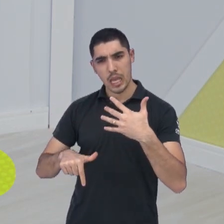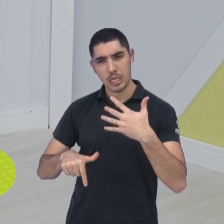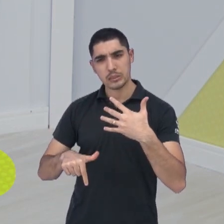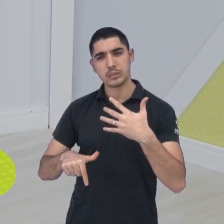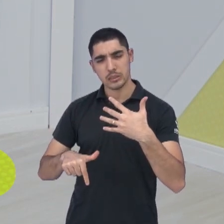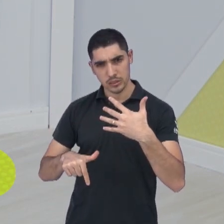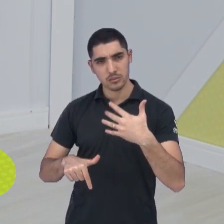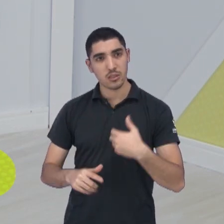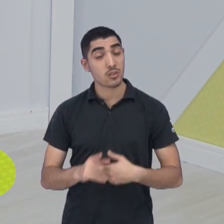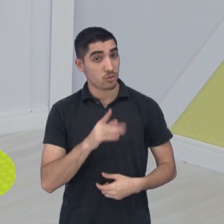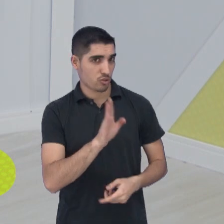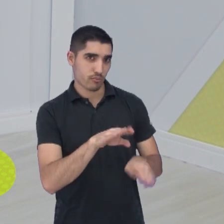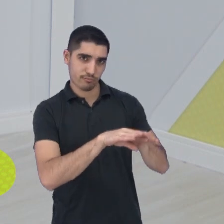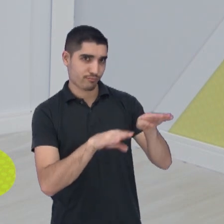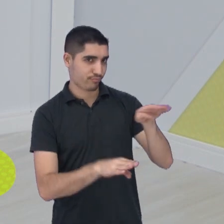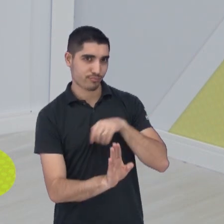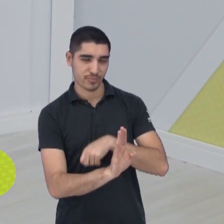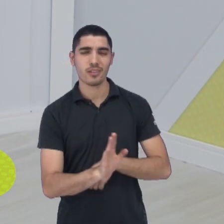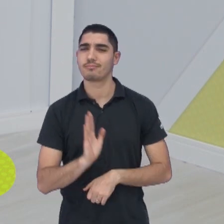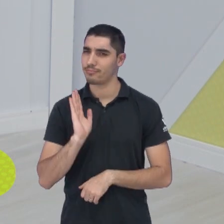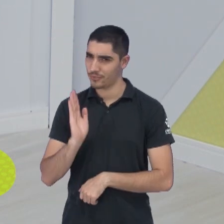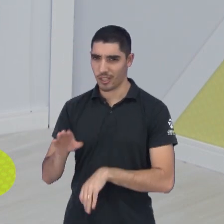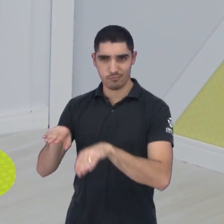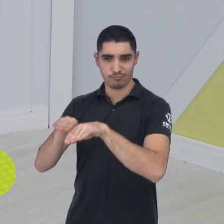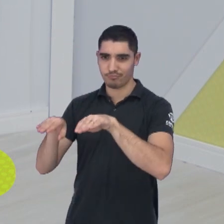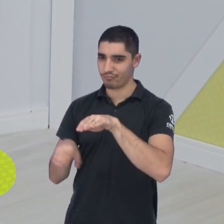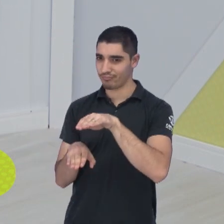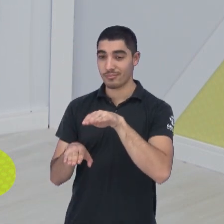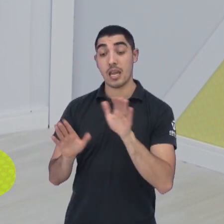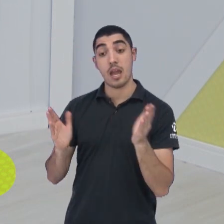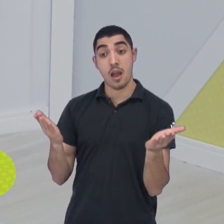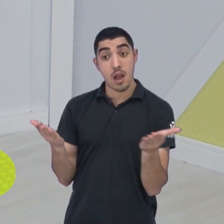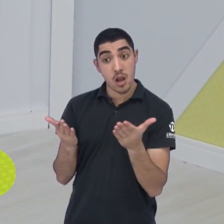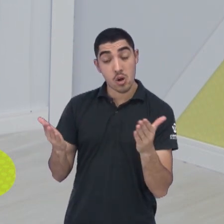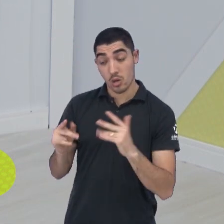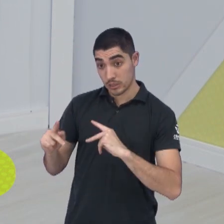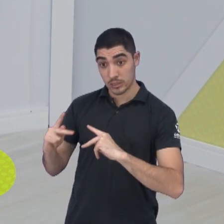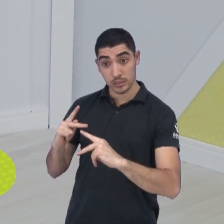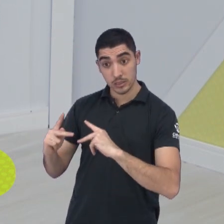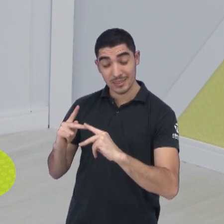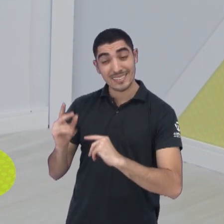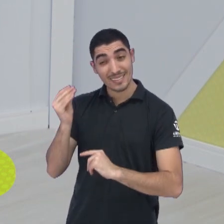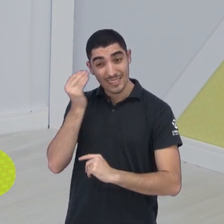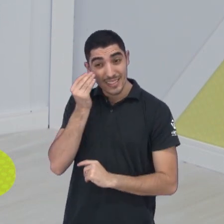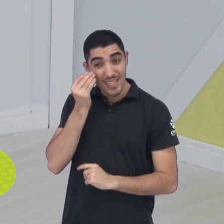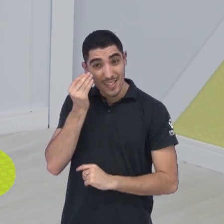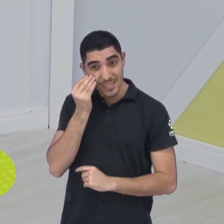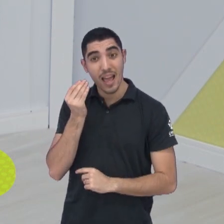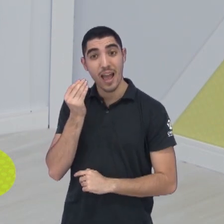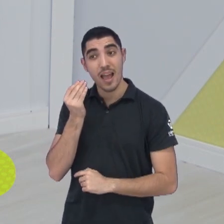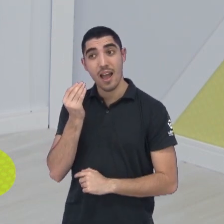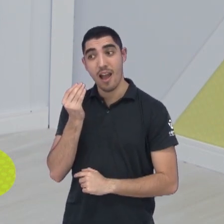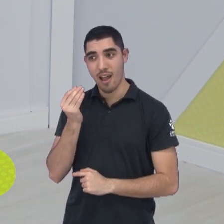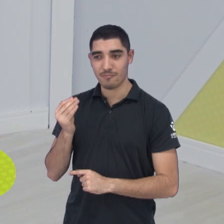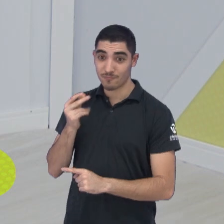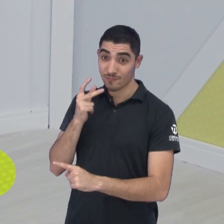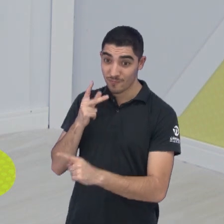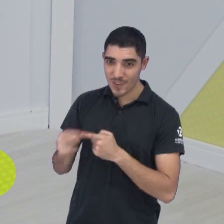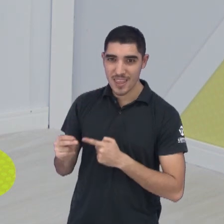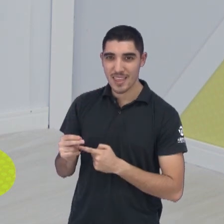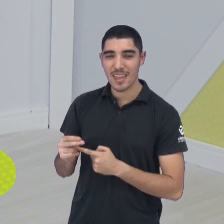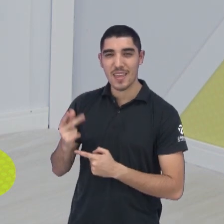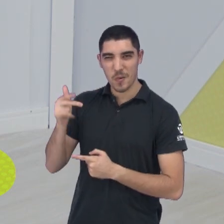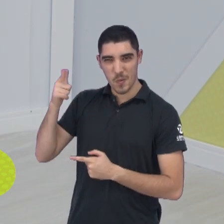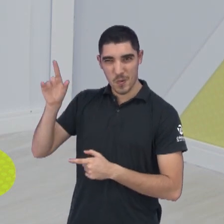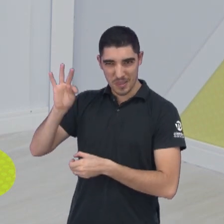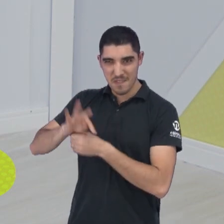colocado, eu acho. Já foi também. Já foi. Agora o São José tem que buscar o prato de comida, diria Luxemburgo,